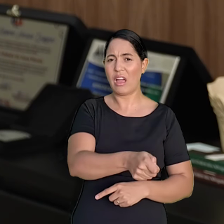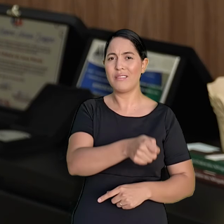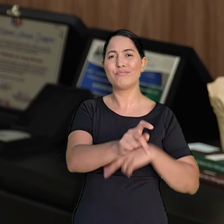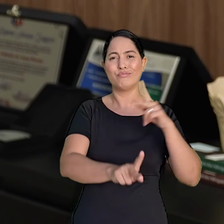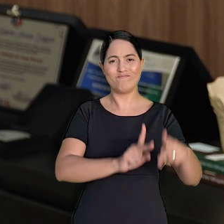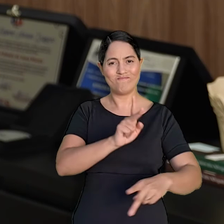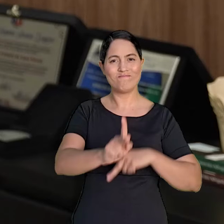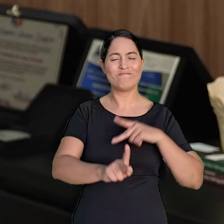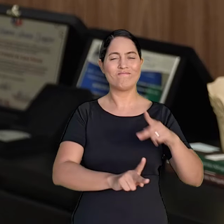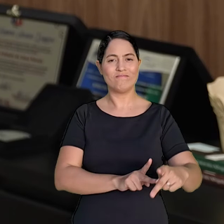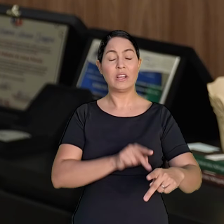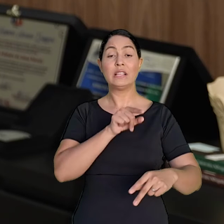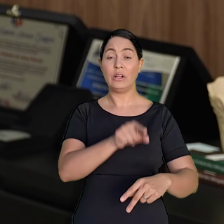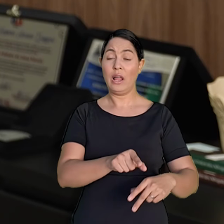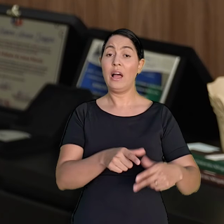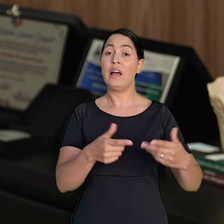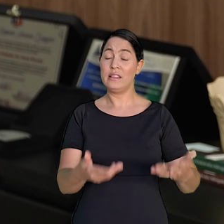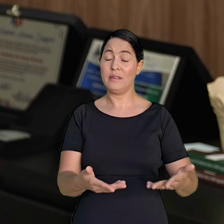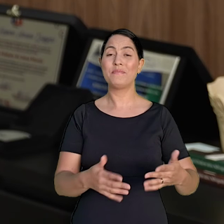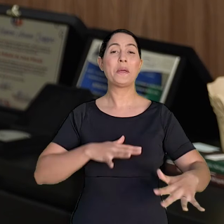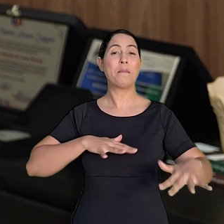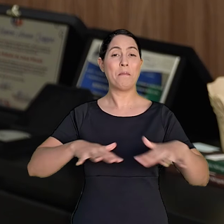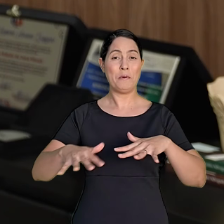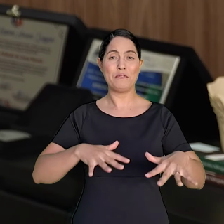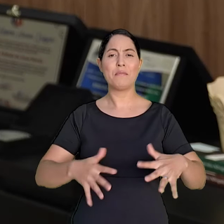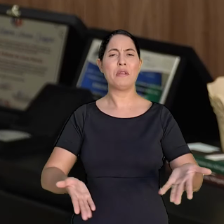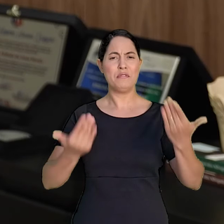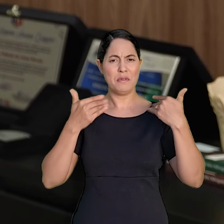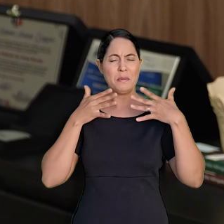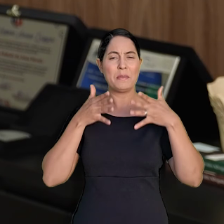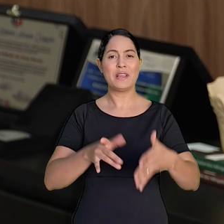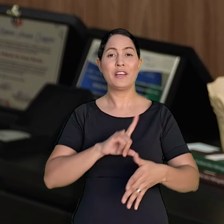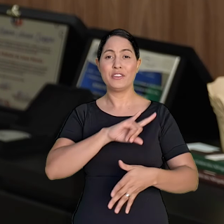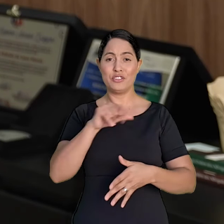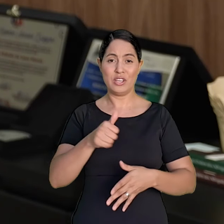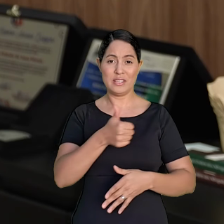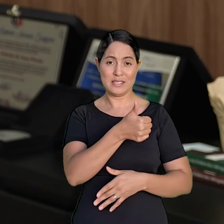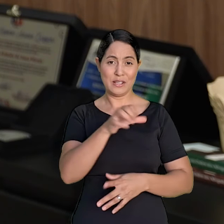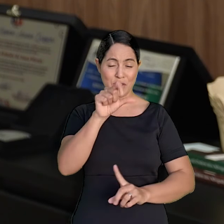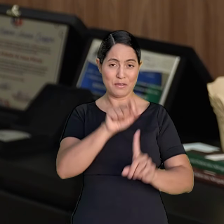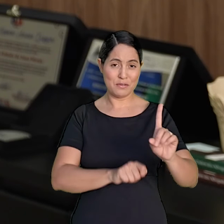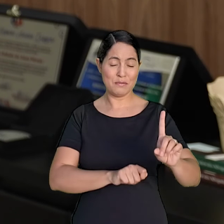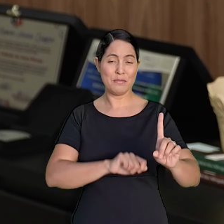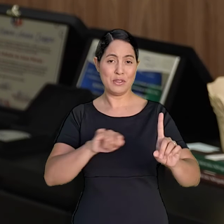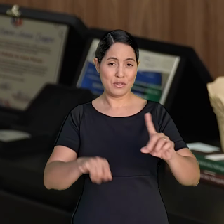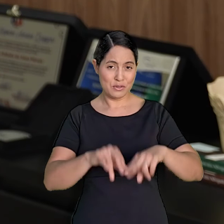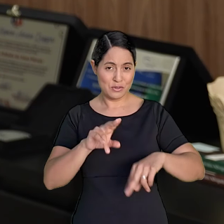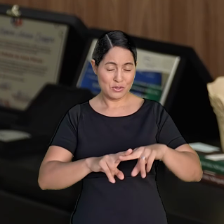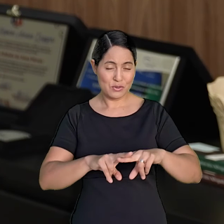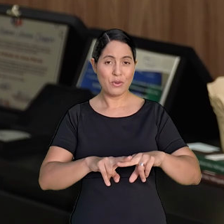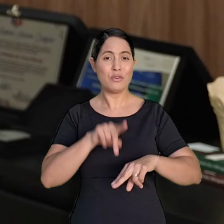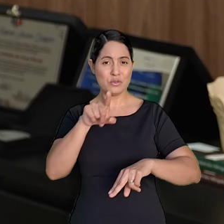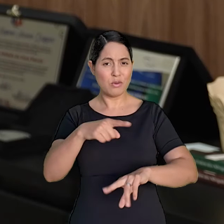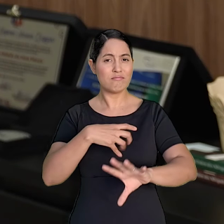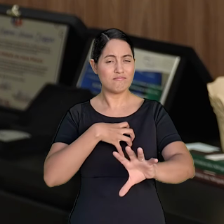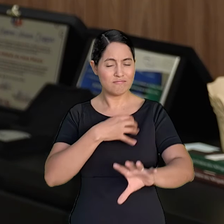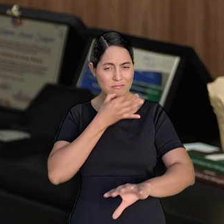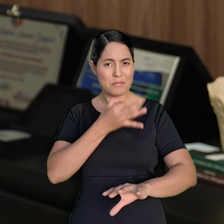da população. Participe dessa mobilização, dia 19 de junho, e faça valer a sua opinião. Sua voz